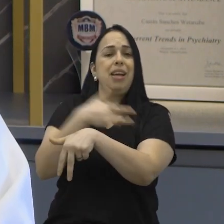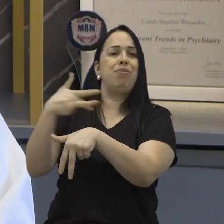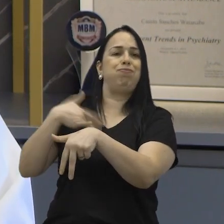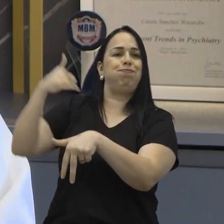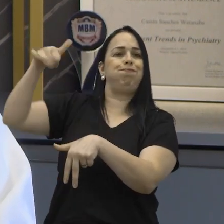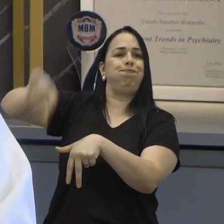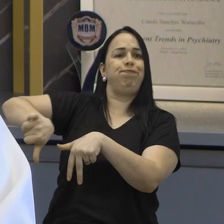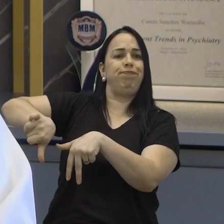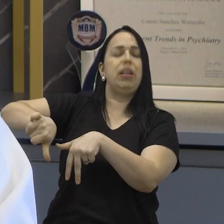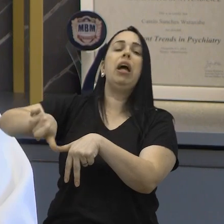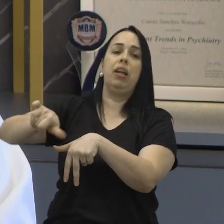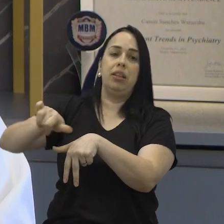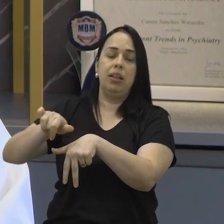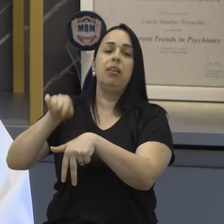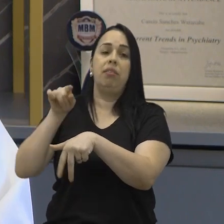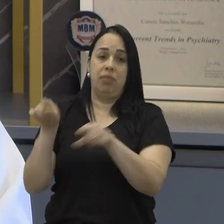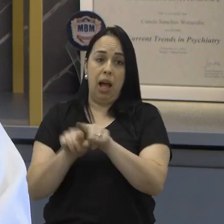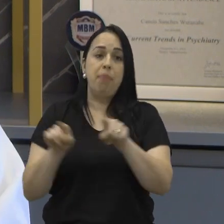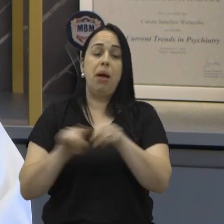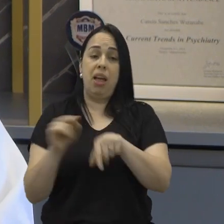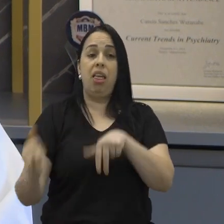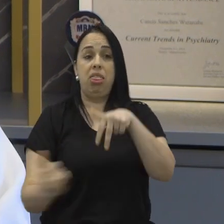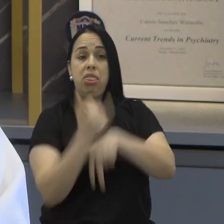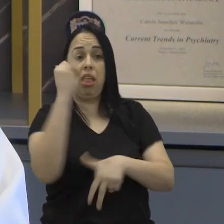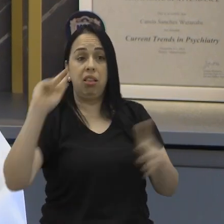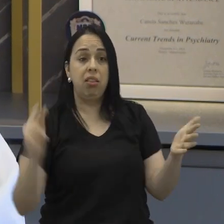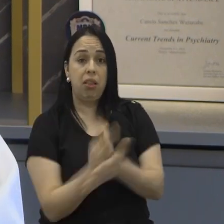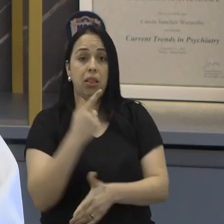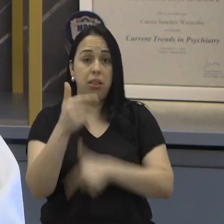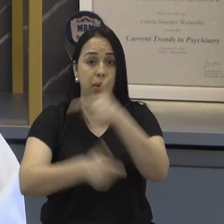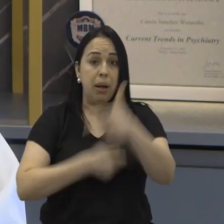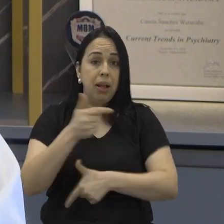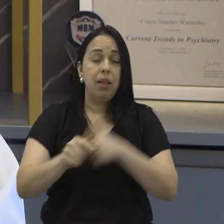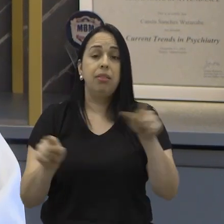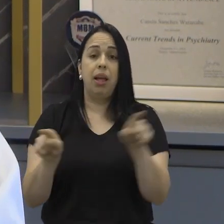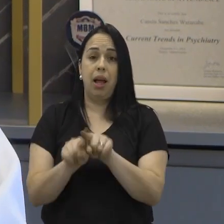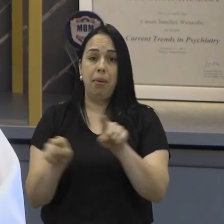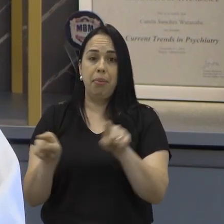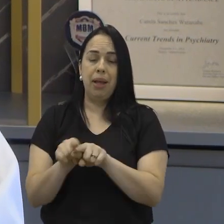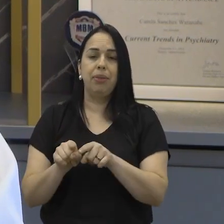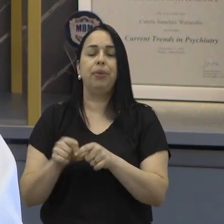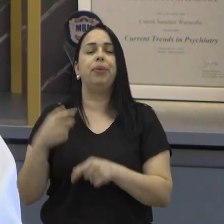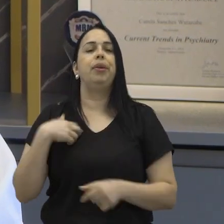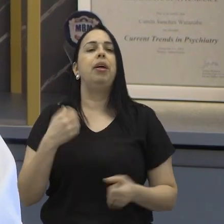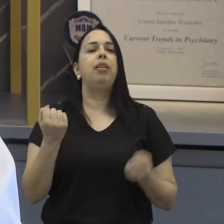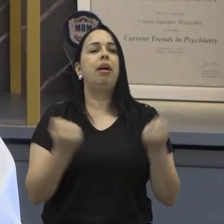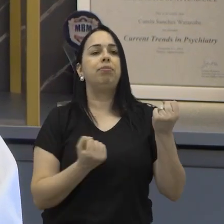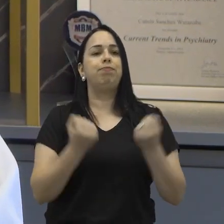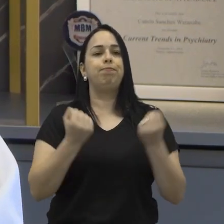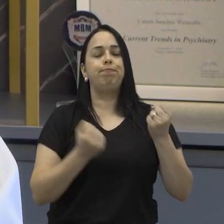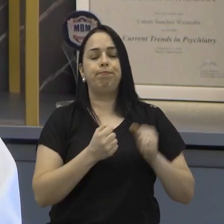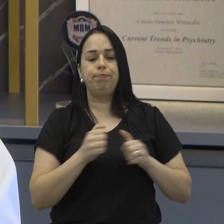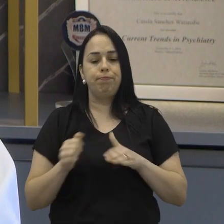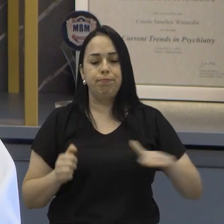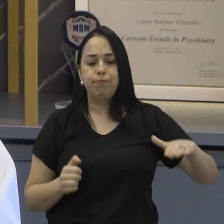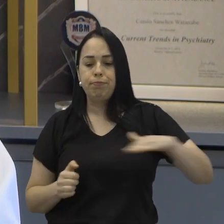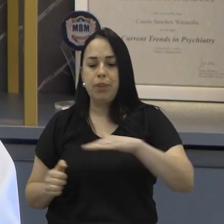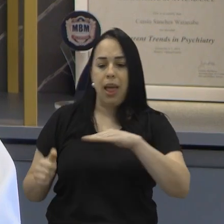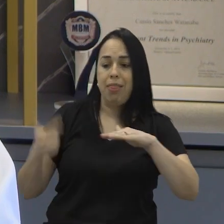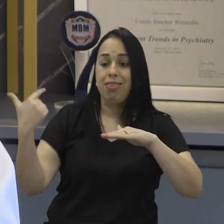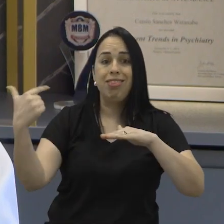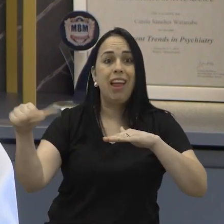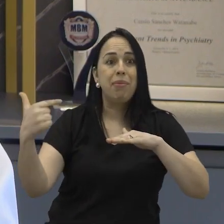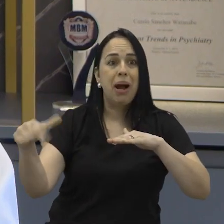forma comprometeu a saúde desse colaborador. Isso também é considerado como um acidente de trabalho. Da mesma forma como um acidente de trajeto, onde